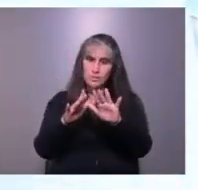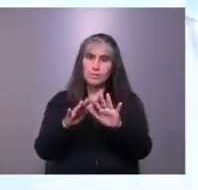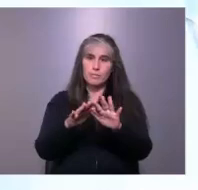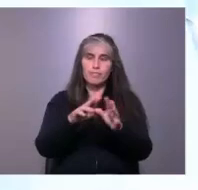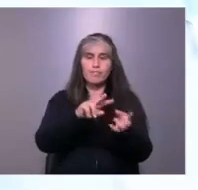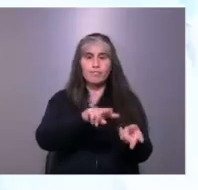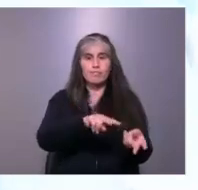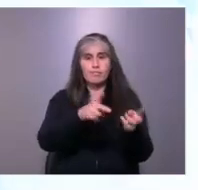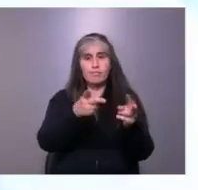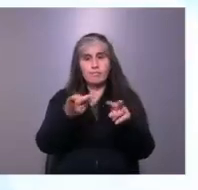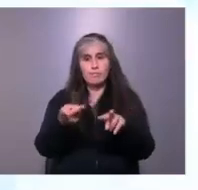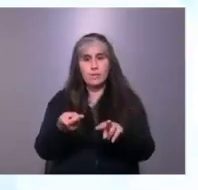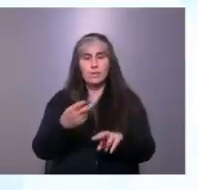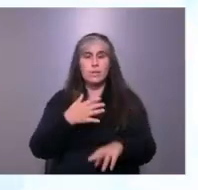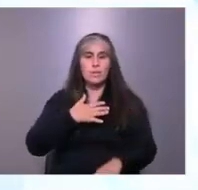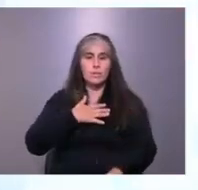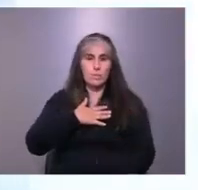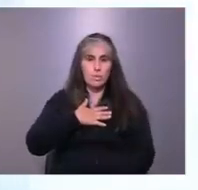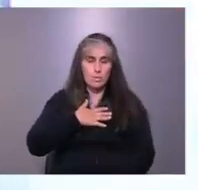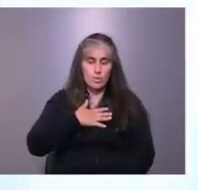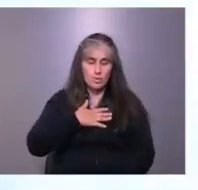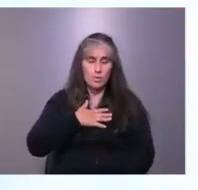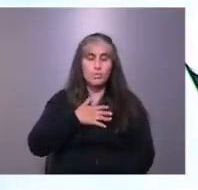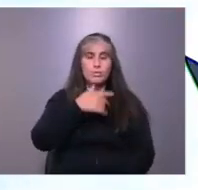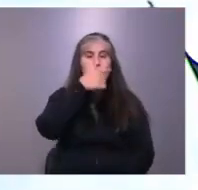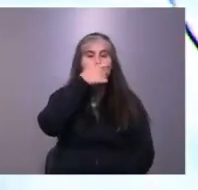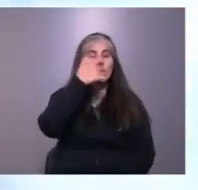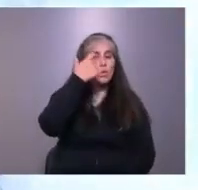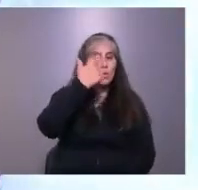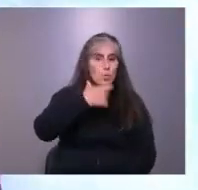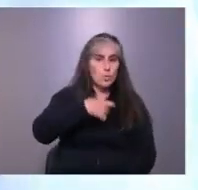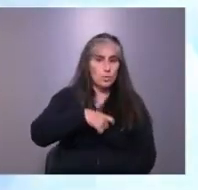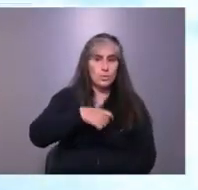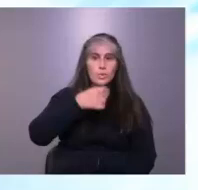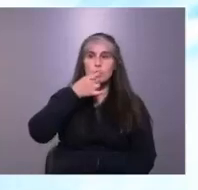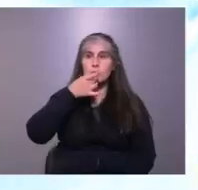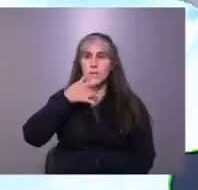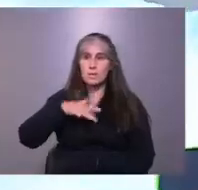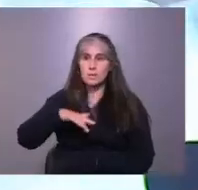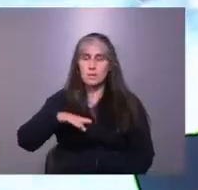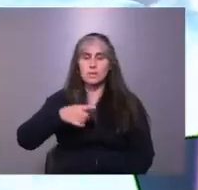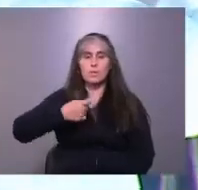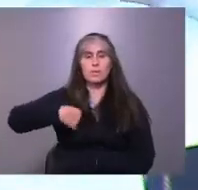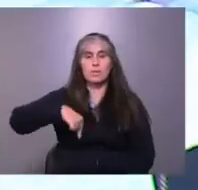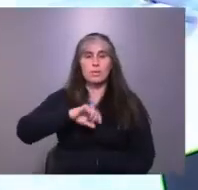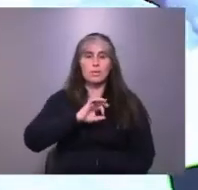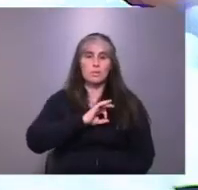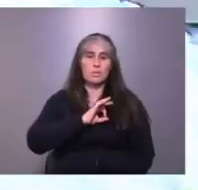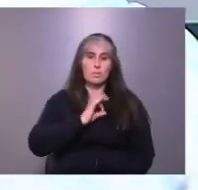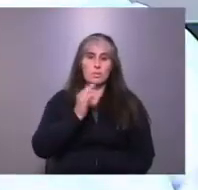convertam para nós, no corpo e sangue de nosso Senhor